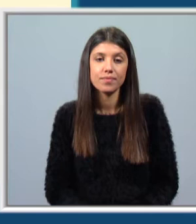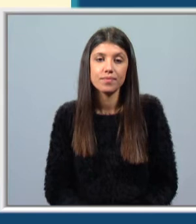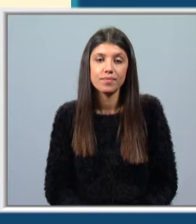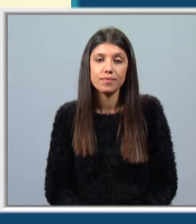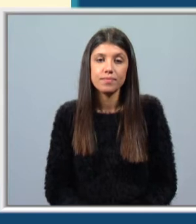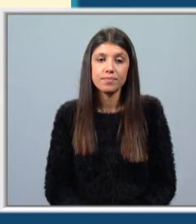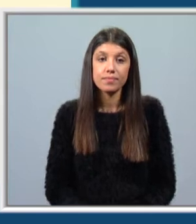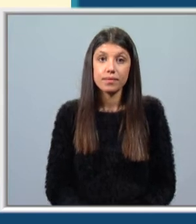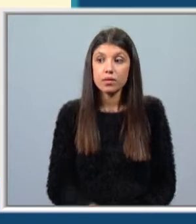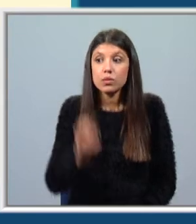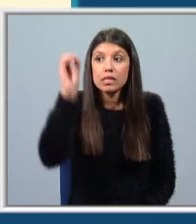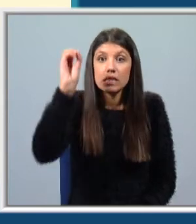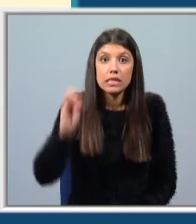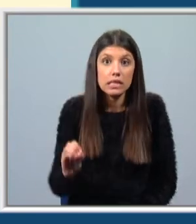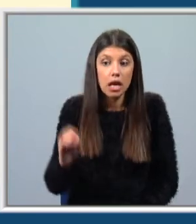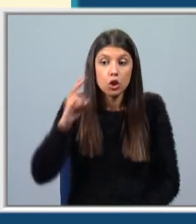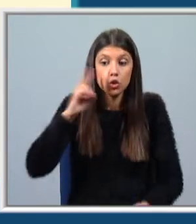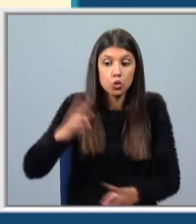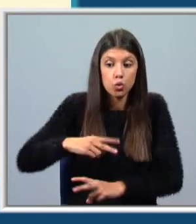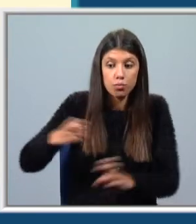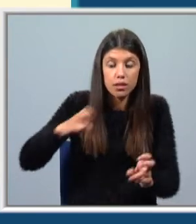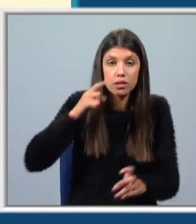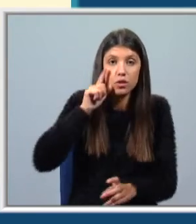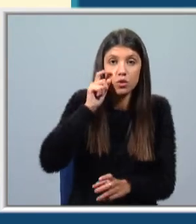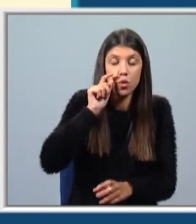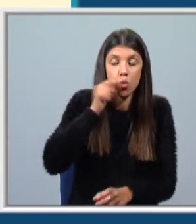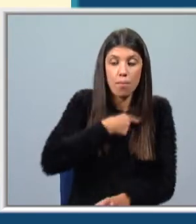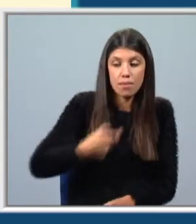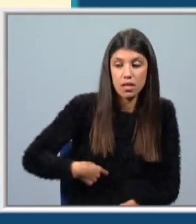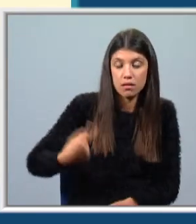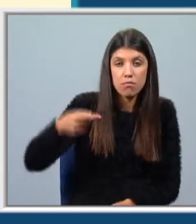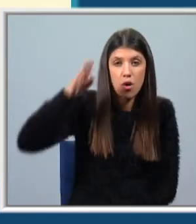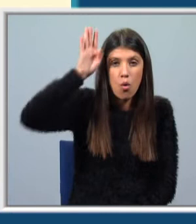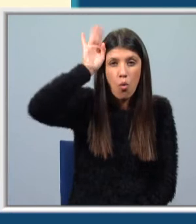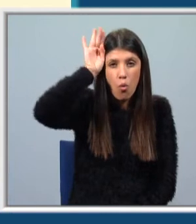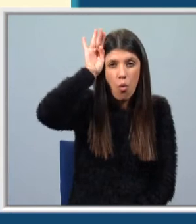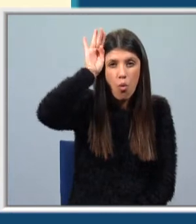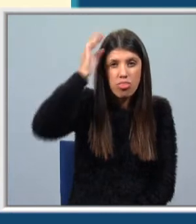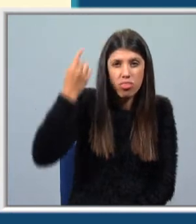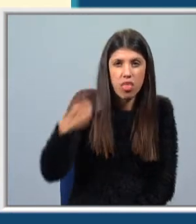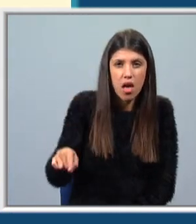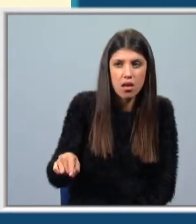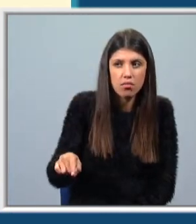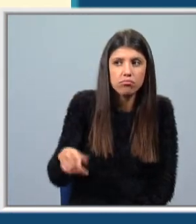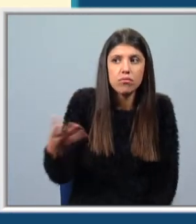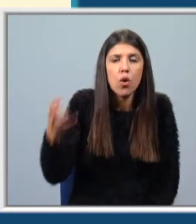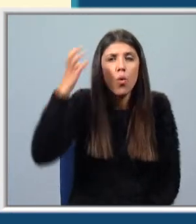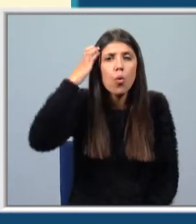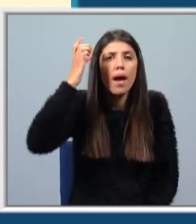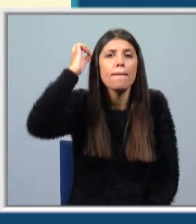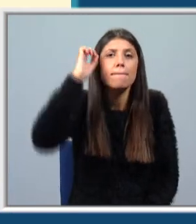Para que ninguém descobrisse que o príncipe tinha orelhas de burro, o rei mandou... O que é que o rei mandou?